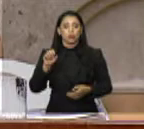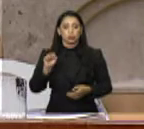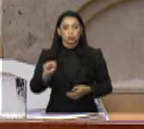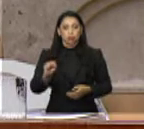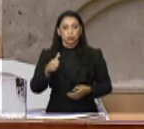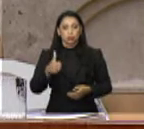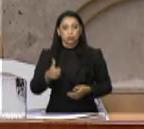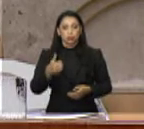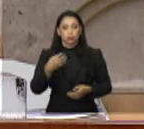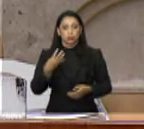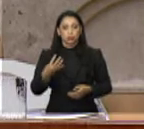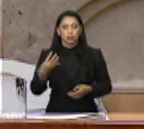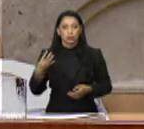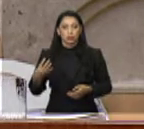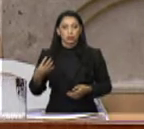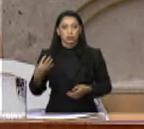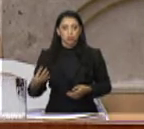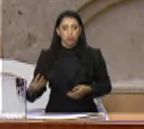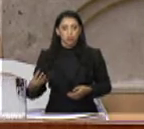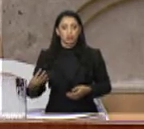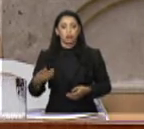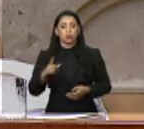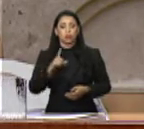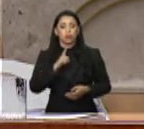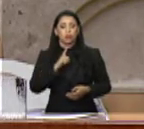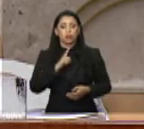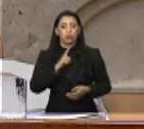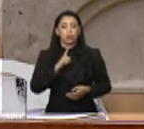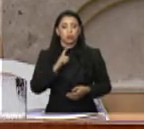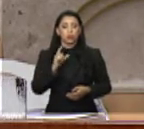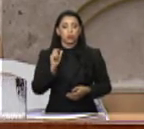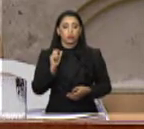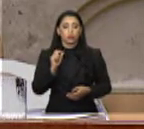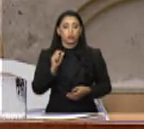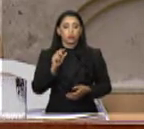8.144 sobre a relatoria do ministro